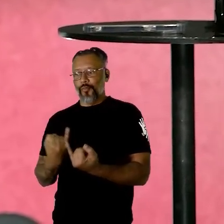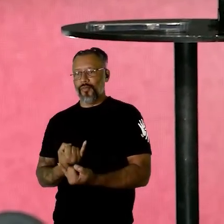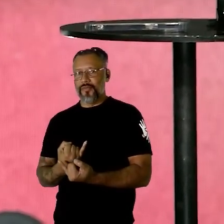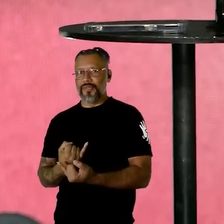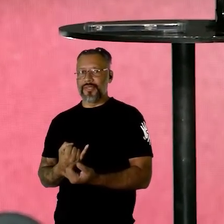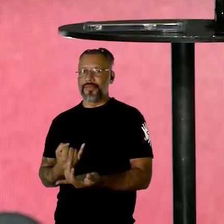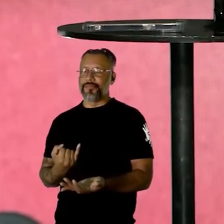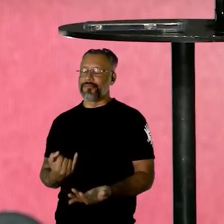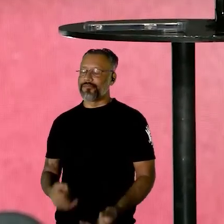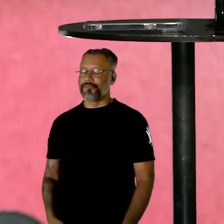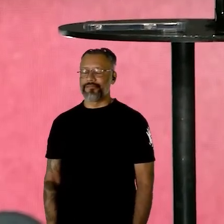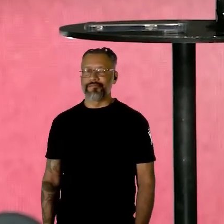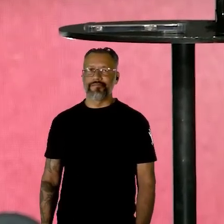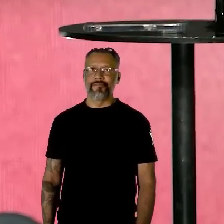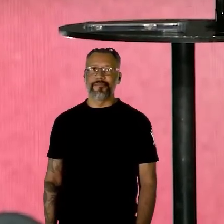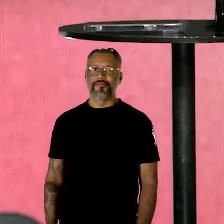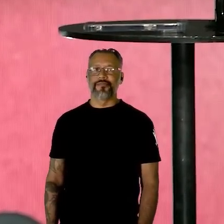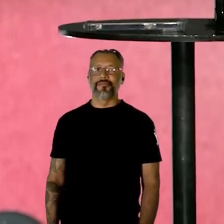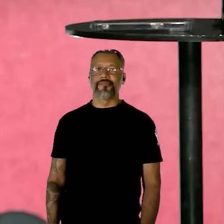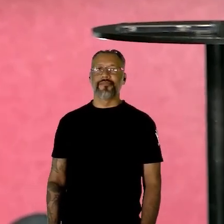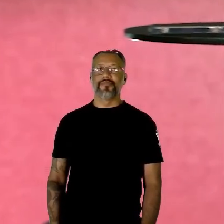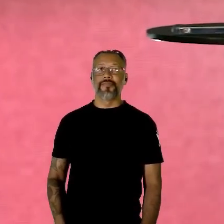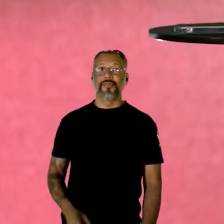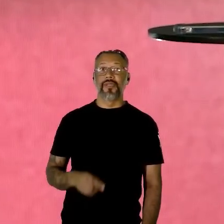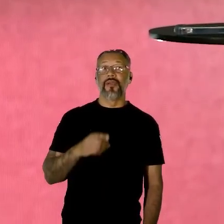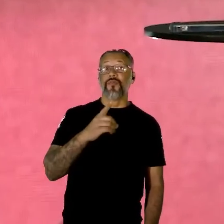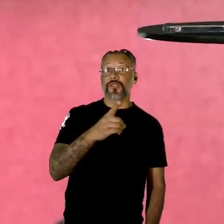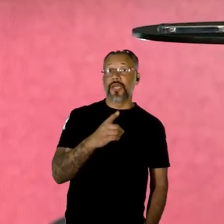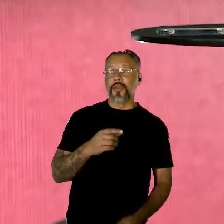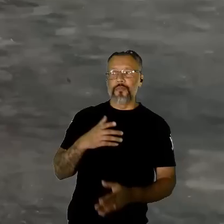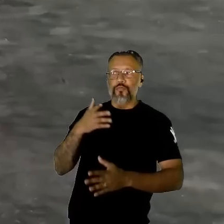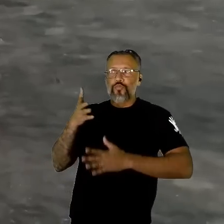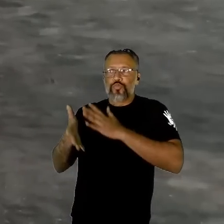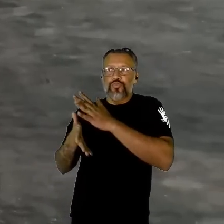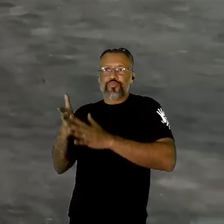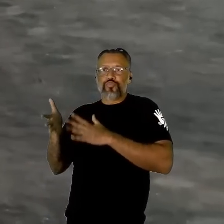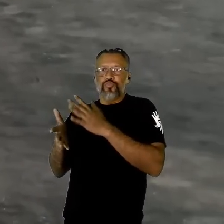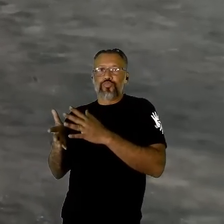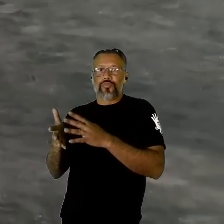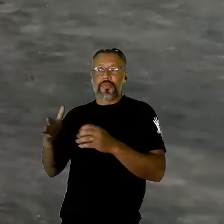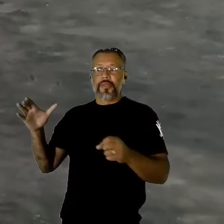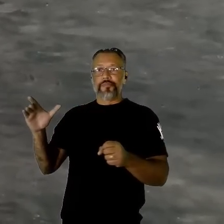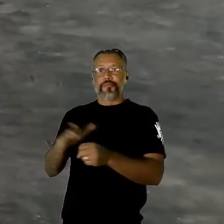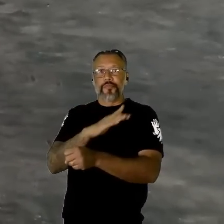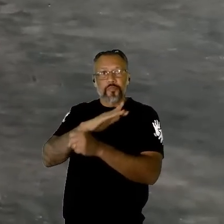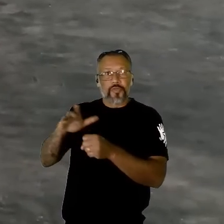quando você abre a boca se ela tá cheio ou ela tá vazia